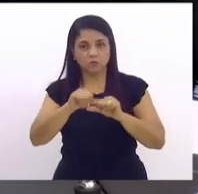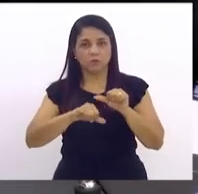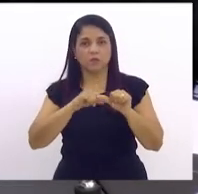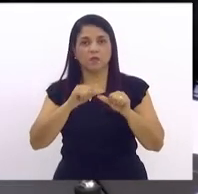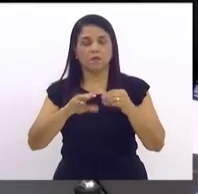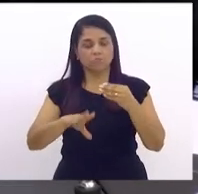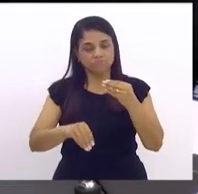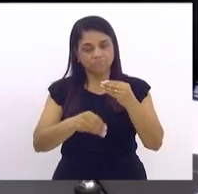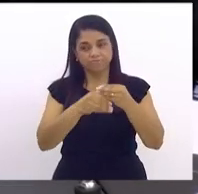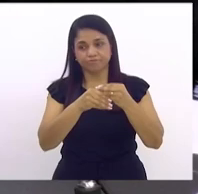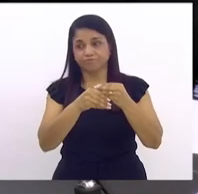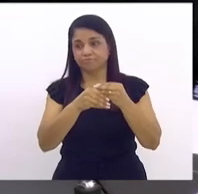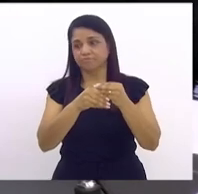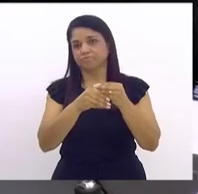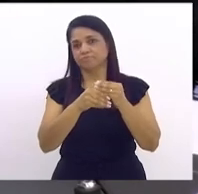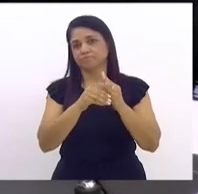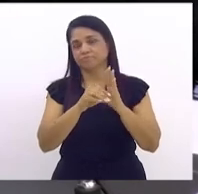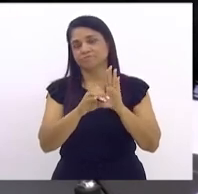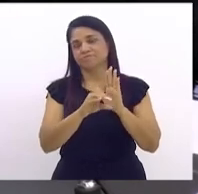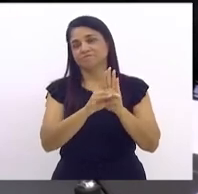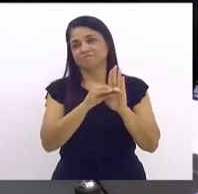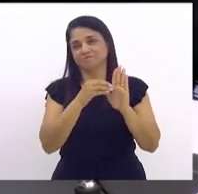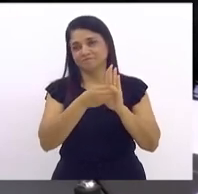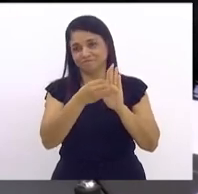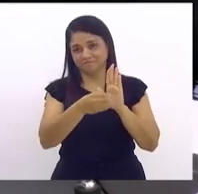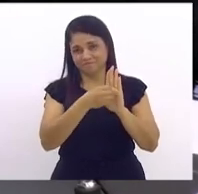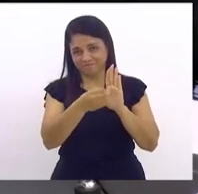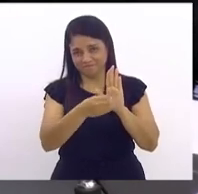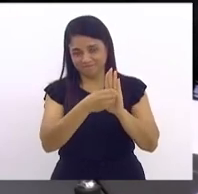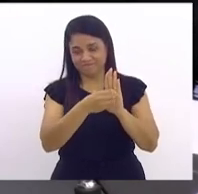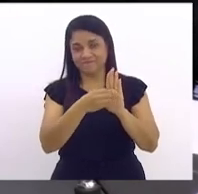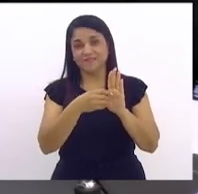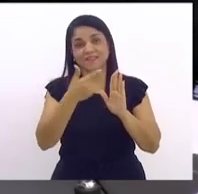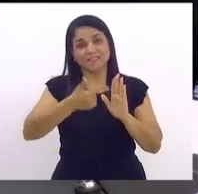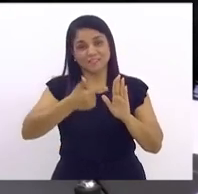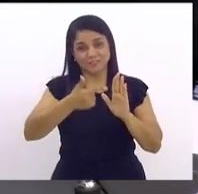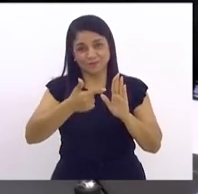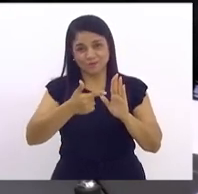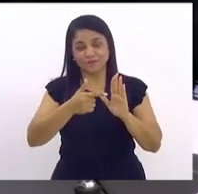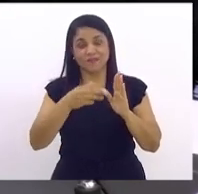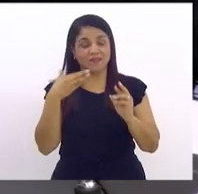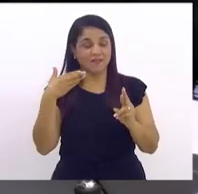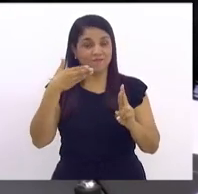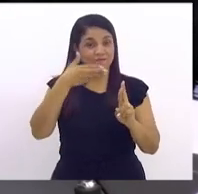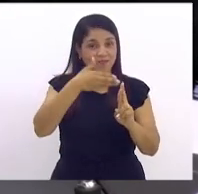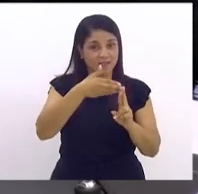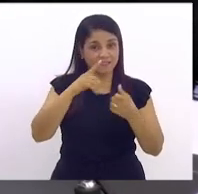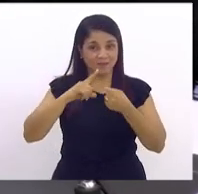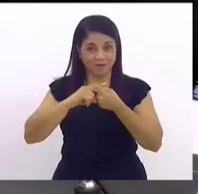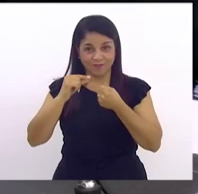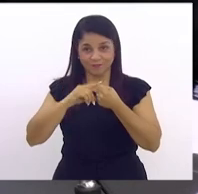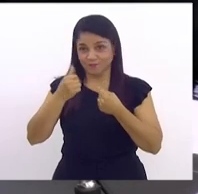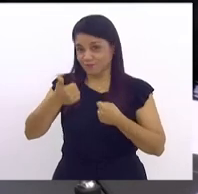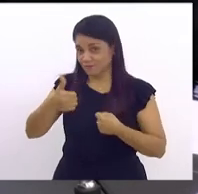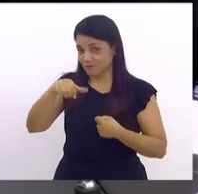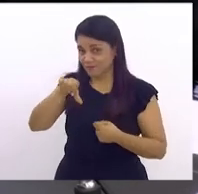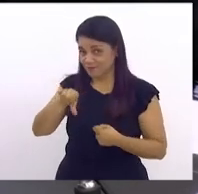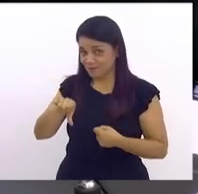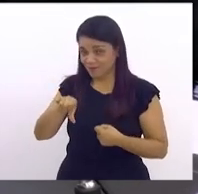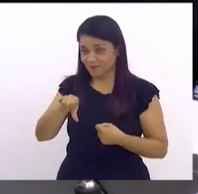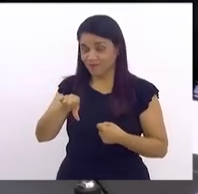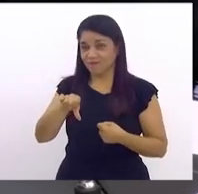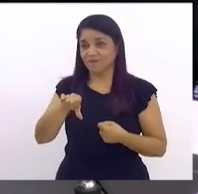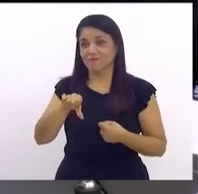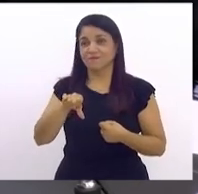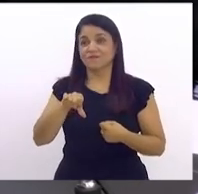com emenda, que são duas emendas nesse sentido. A primeira delas alterando a ementa e a segunda fazendo a referência ao artigo 19. Mas eu